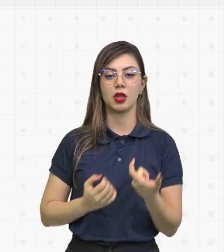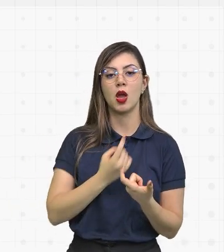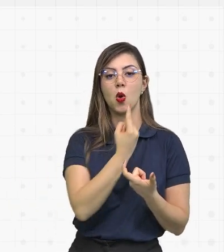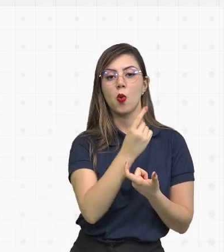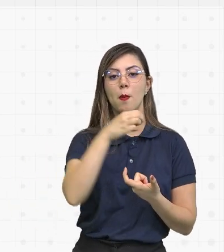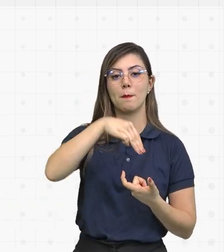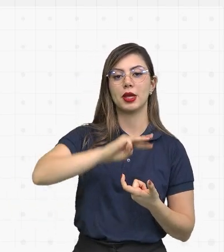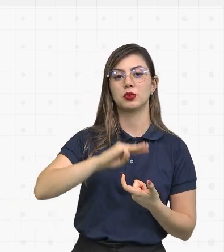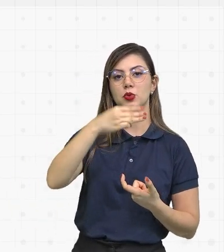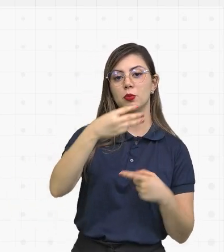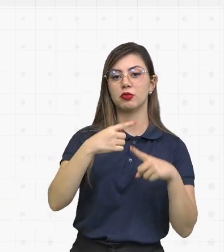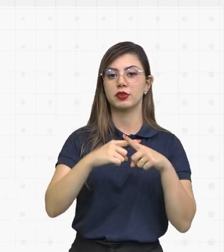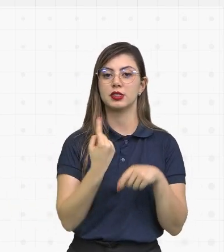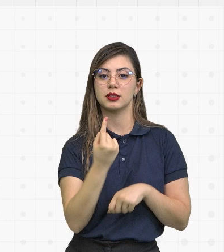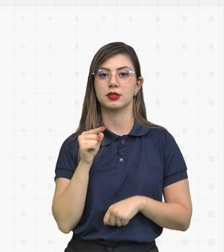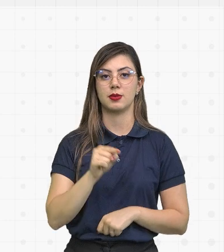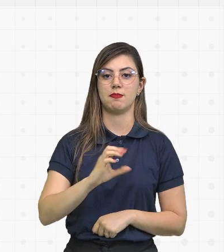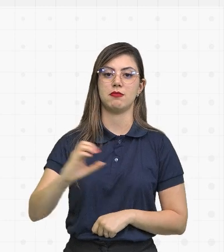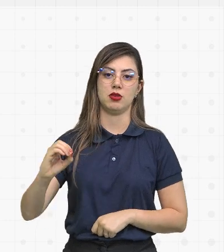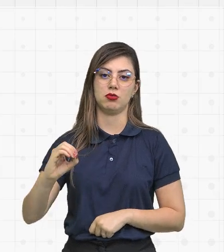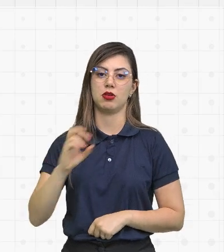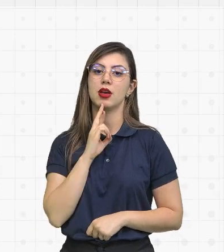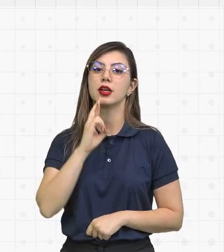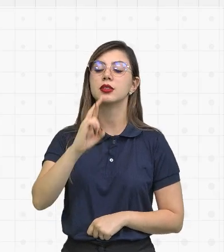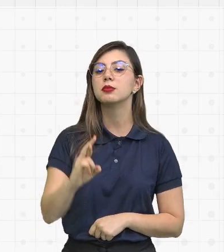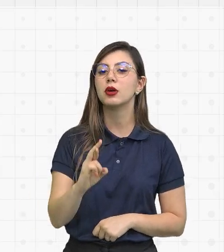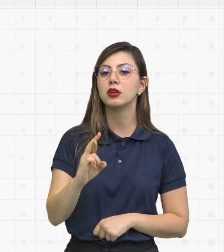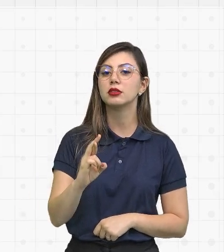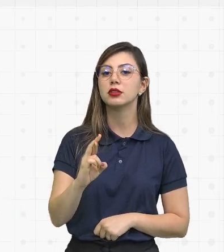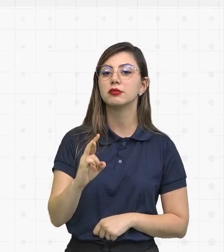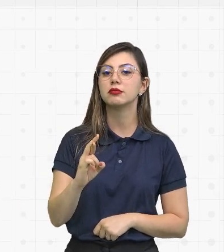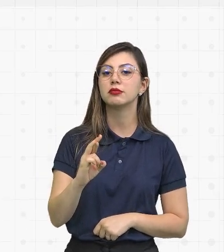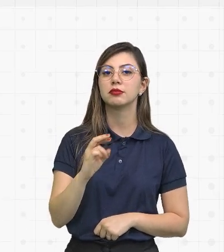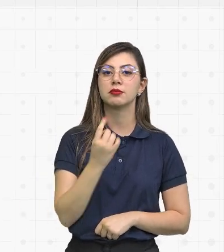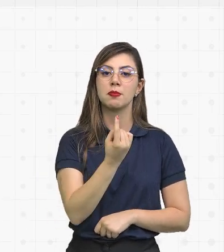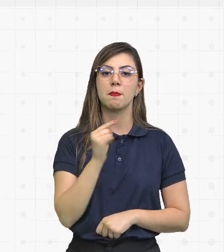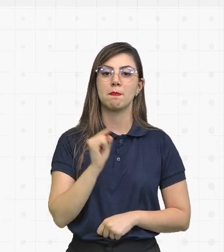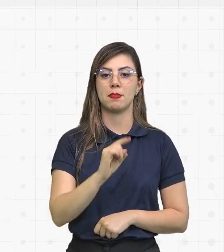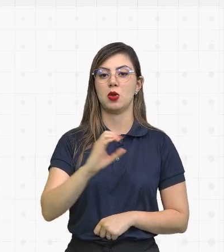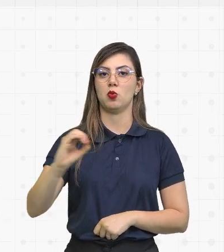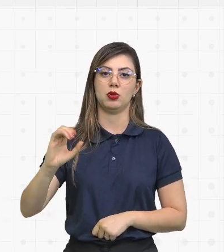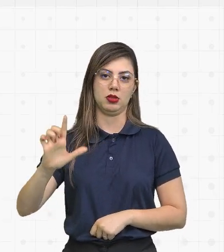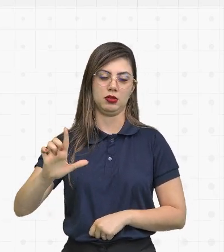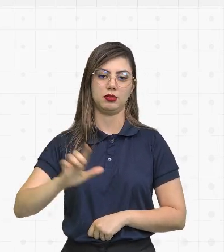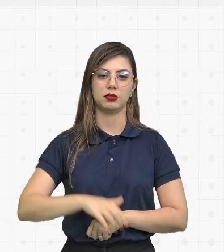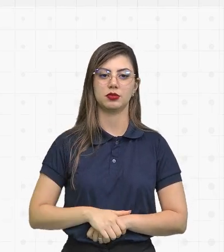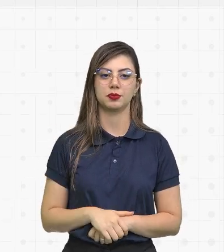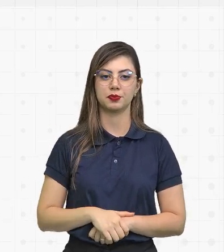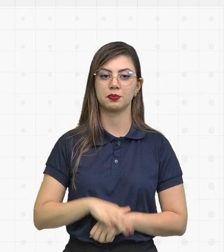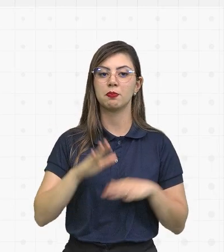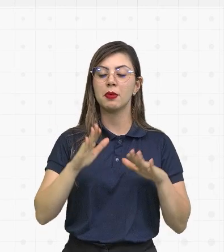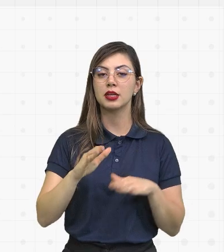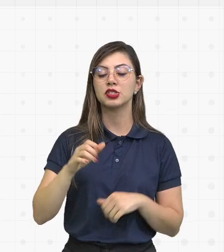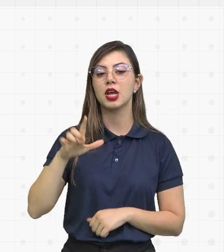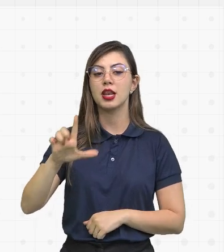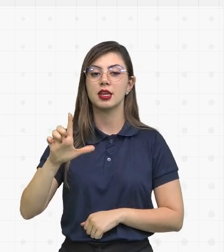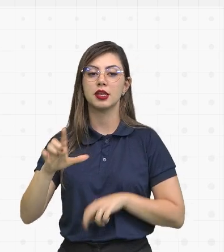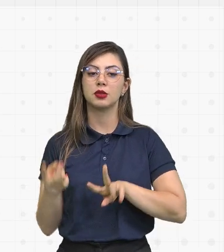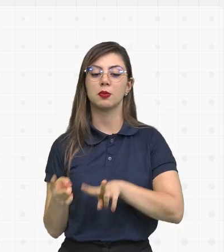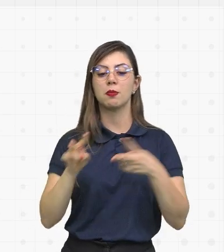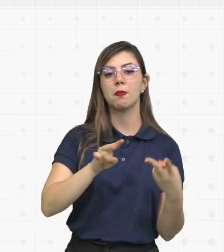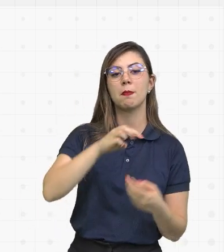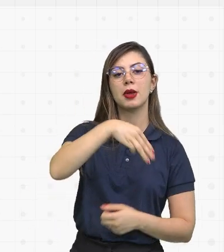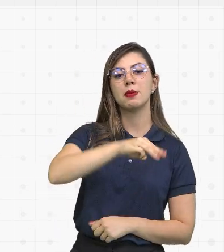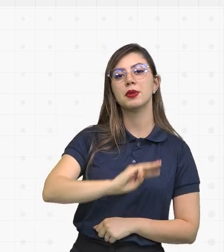metro cúbico vezes 1.000 é igual a 1.000 litros. Agora, de litros para